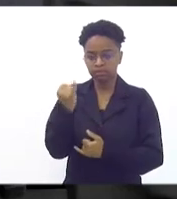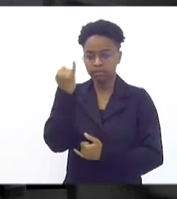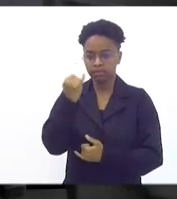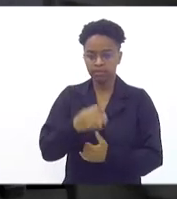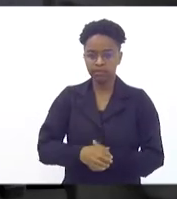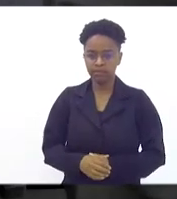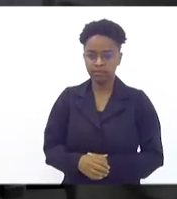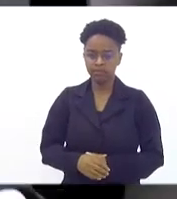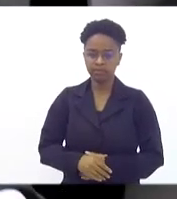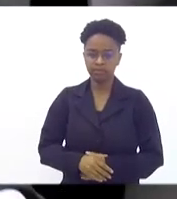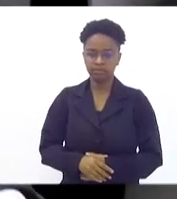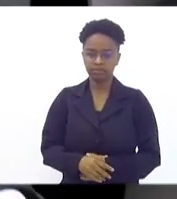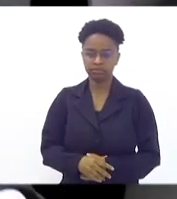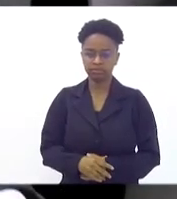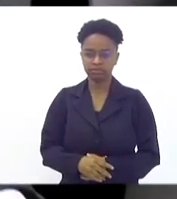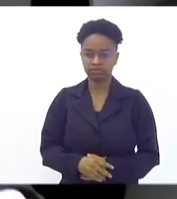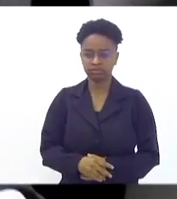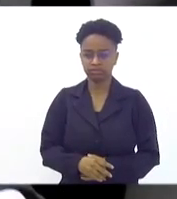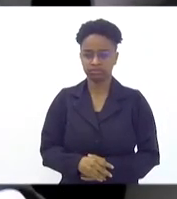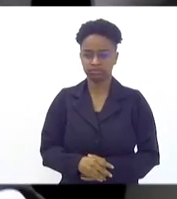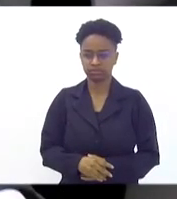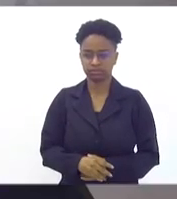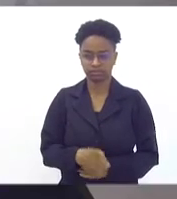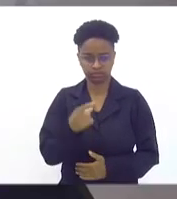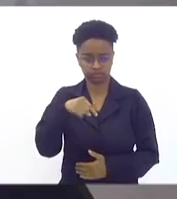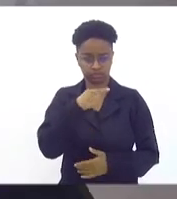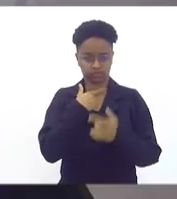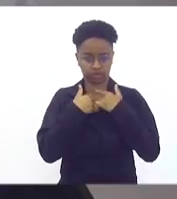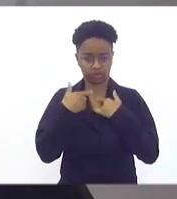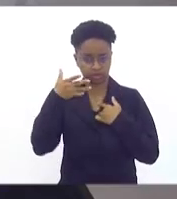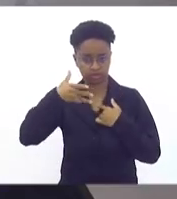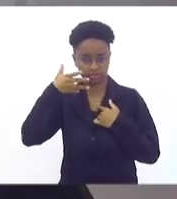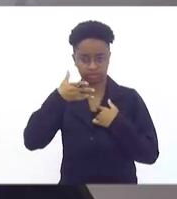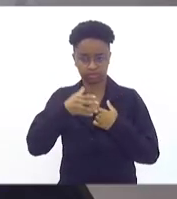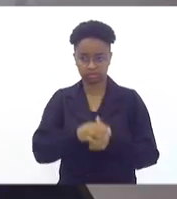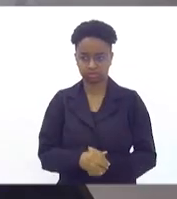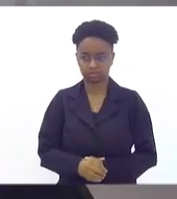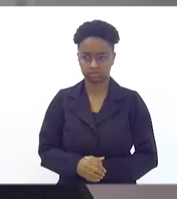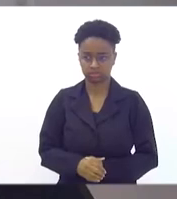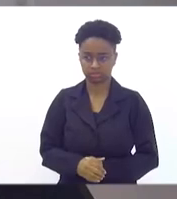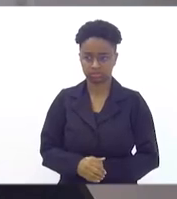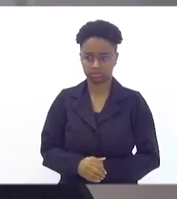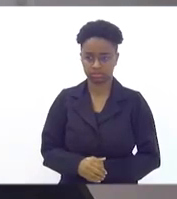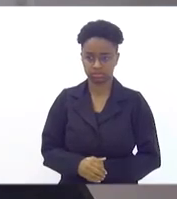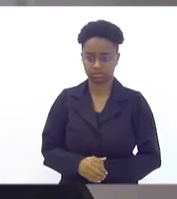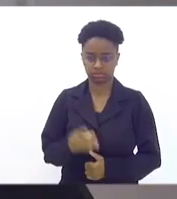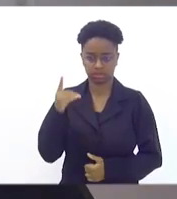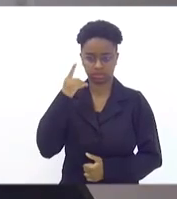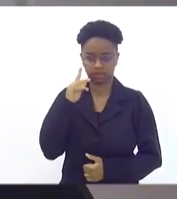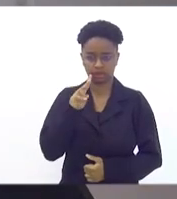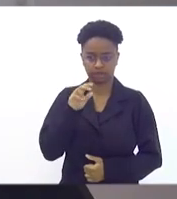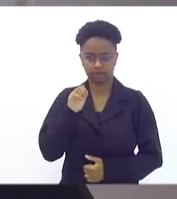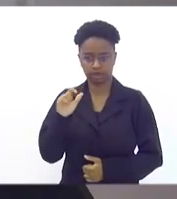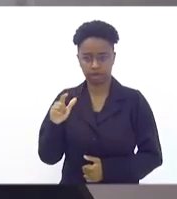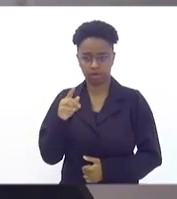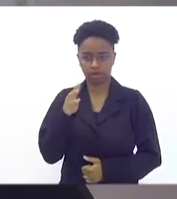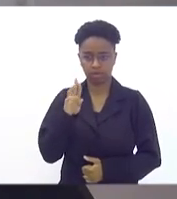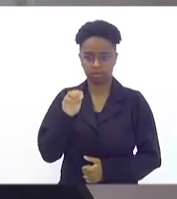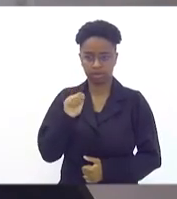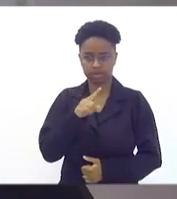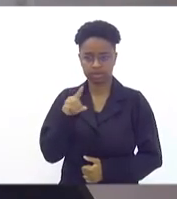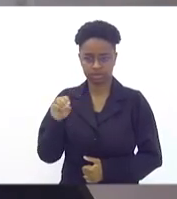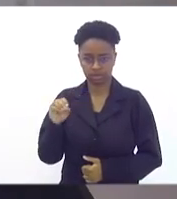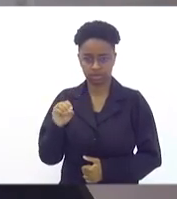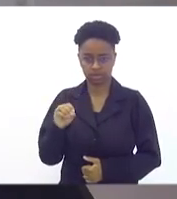decisão algum Deputado quer fazer uso da palavra Deputado Val Deputado brasão Deputado